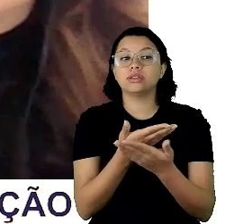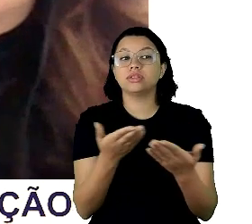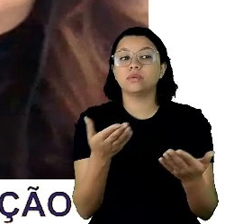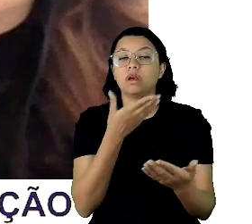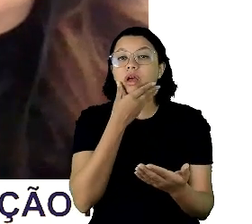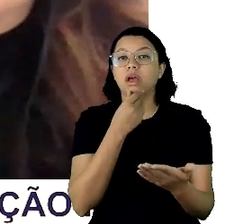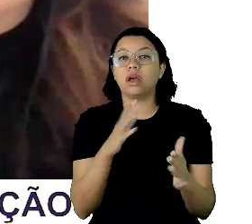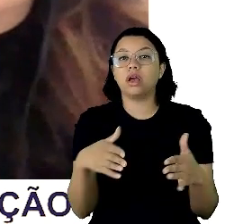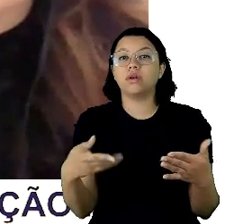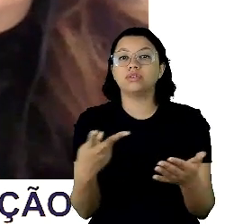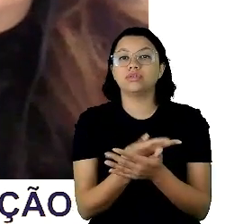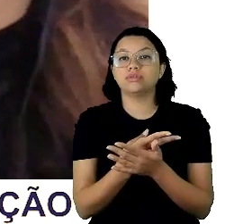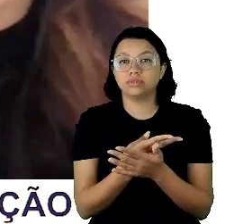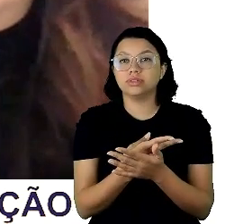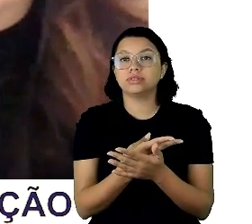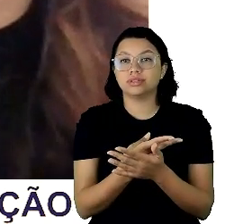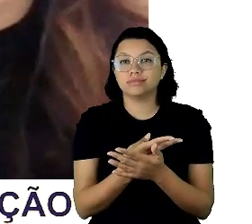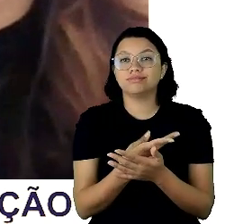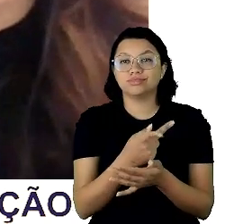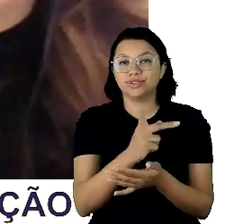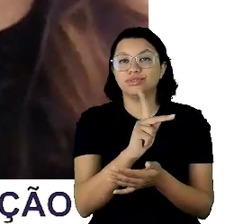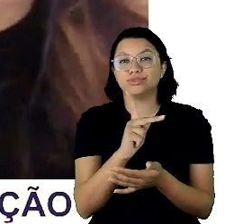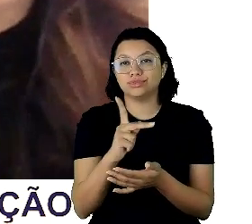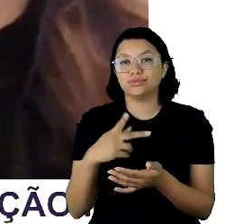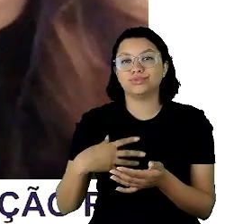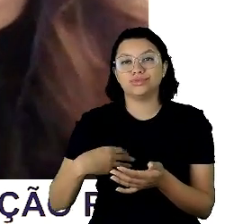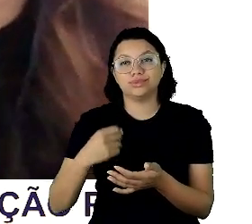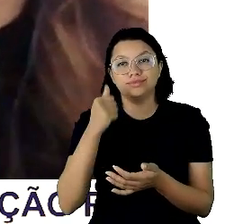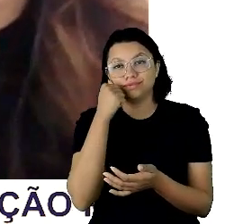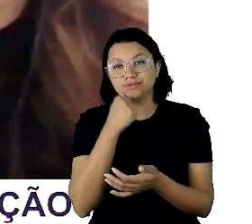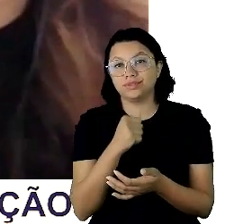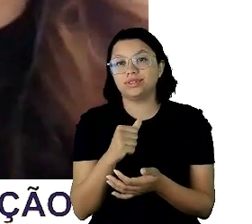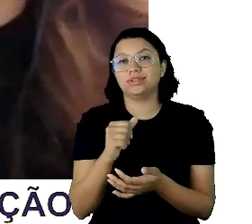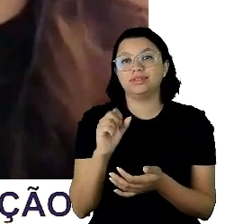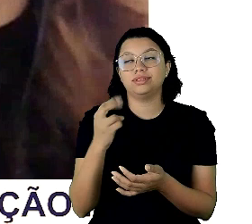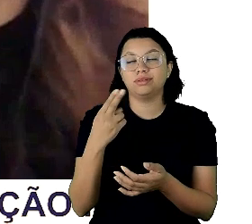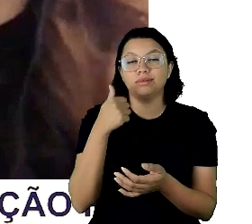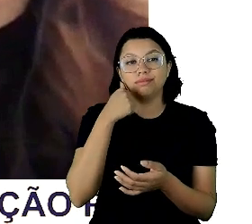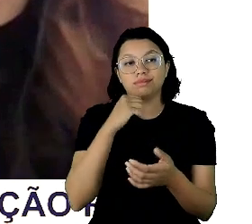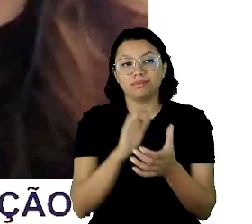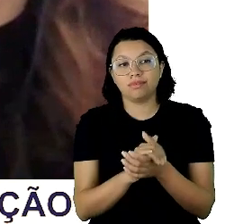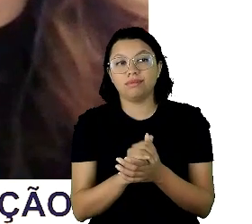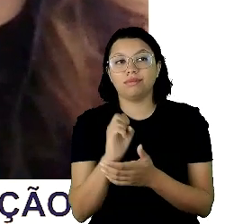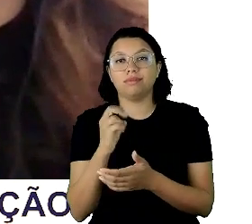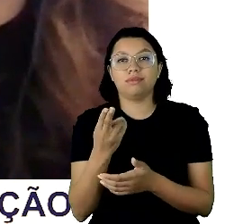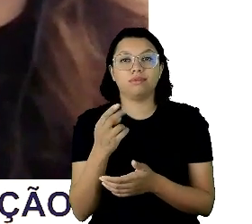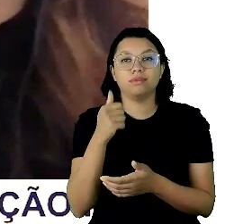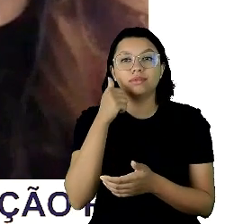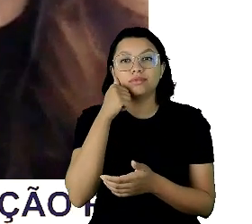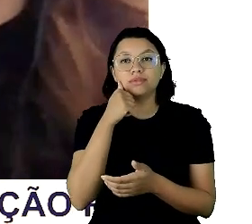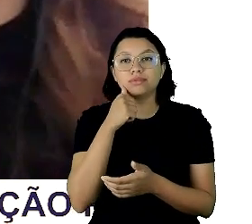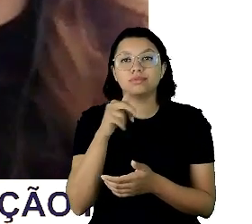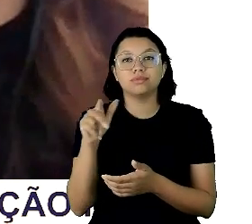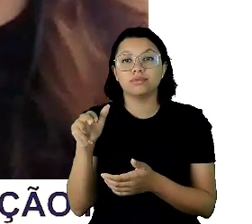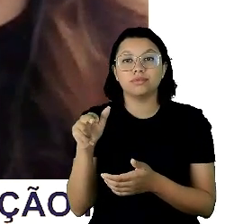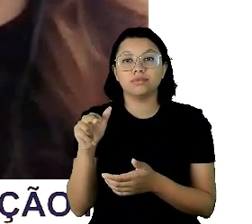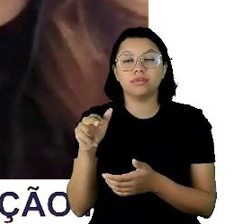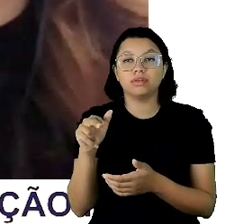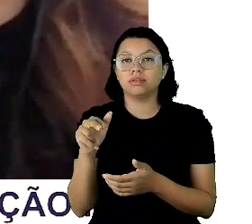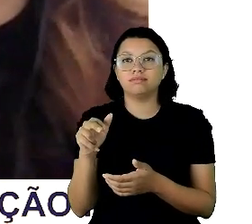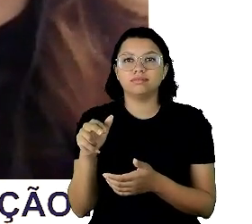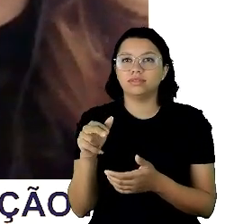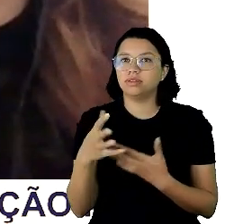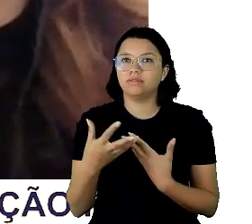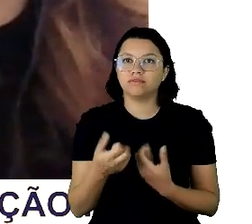quando acontecer com a filha, ou com a mulher, ou com a irmã, eles não vão aprovar, eles vão ficar